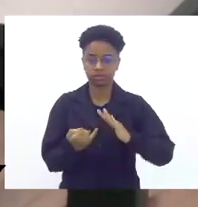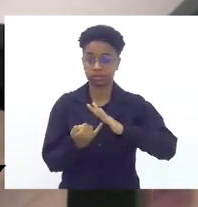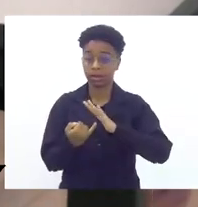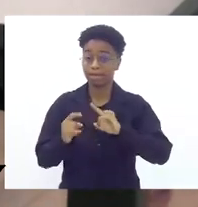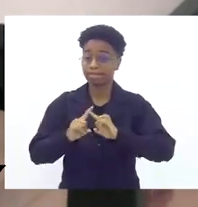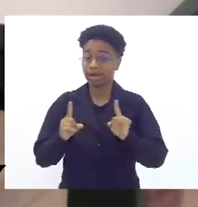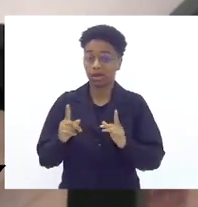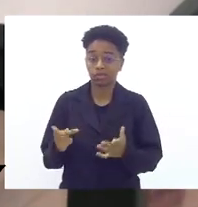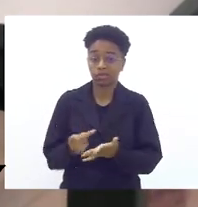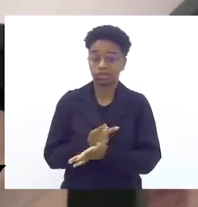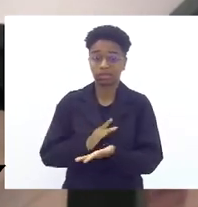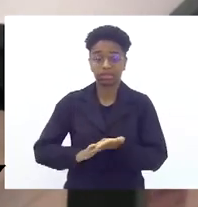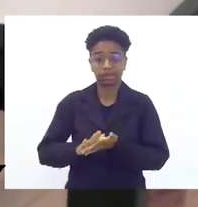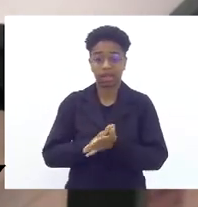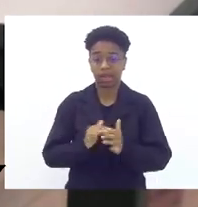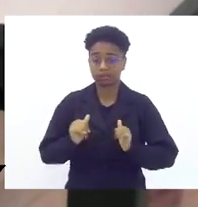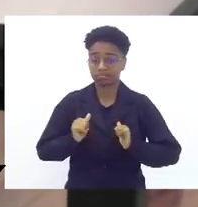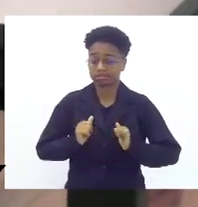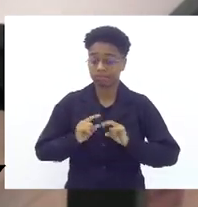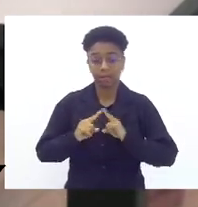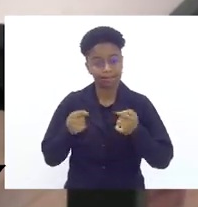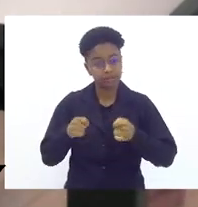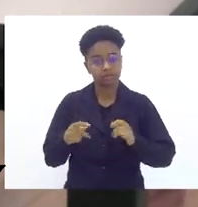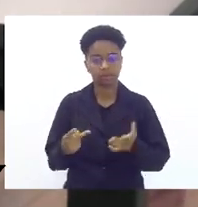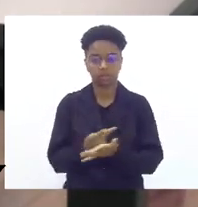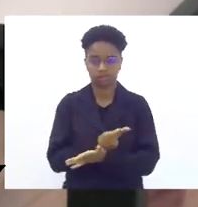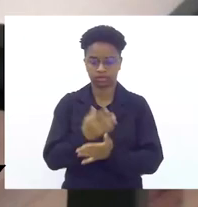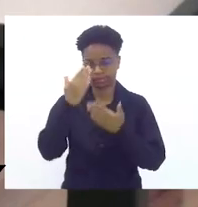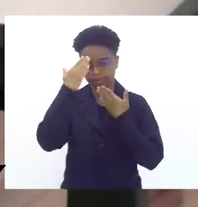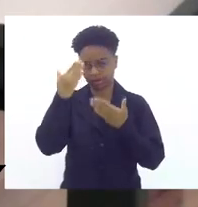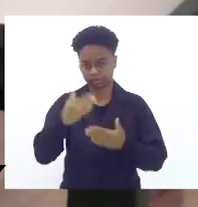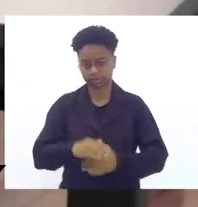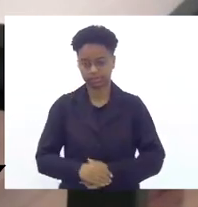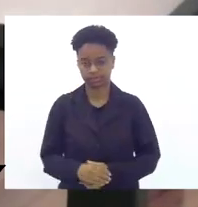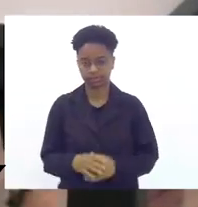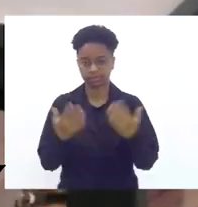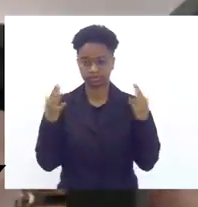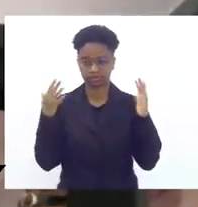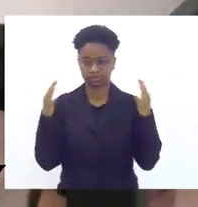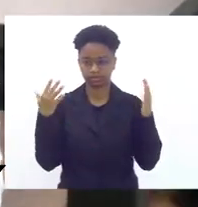que nada acontece em decorrência disso tem que passar a acontecer Muito obrigado